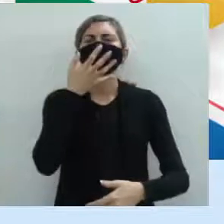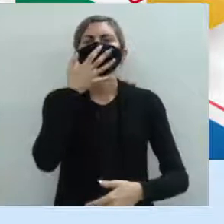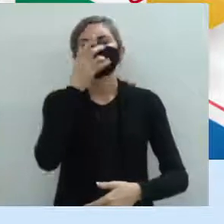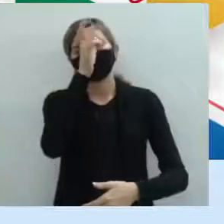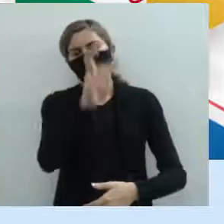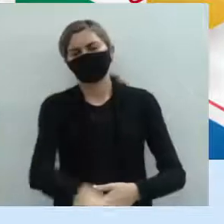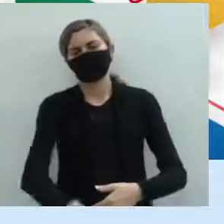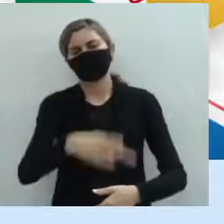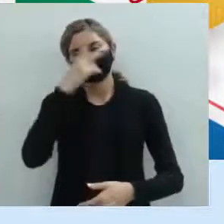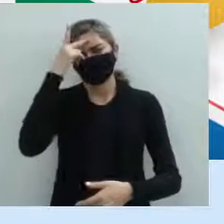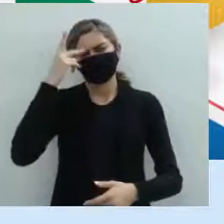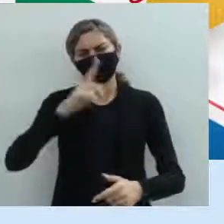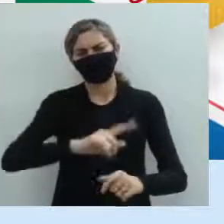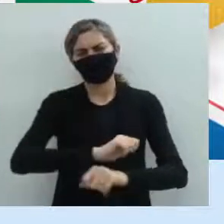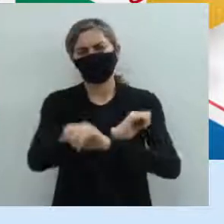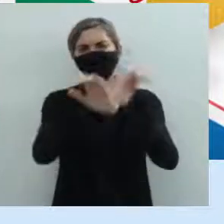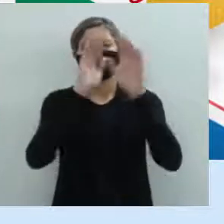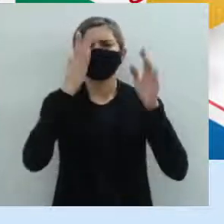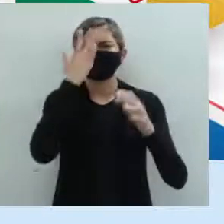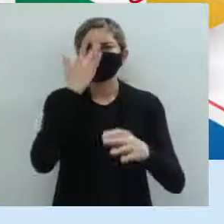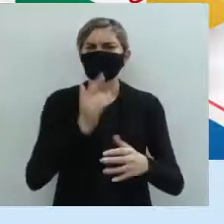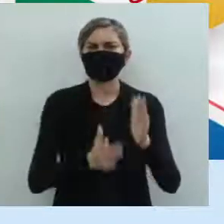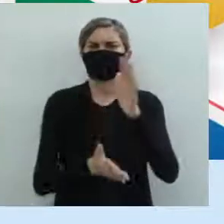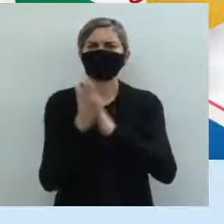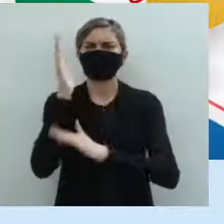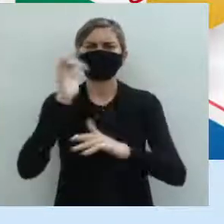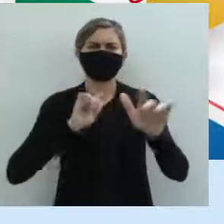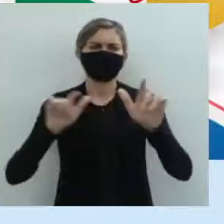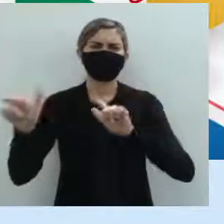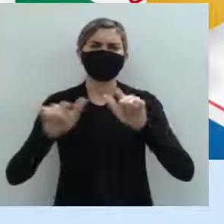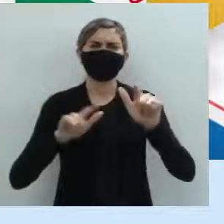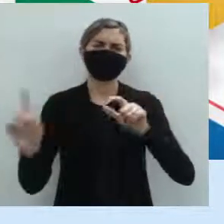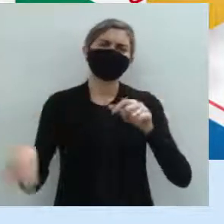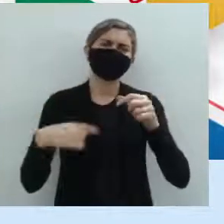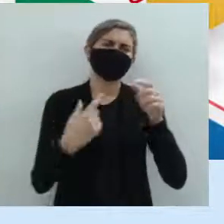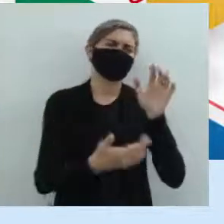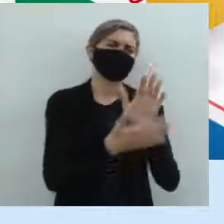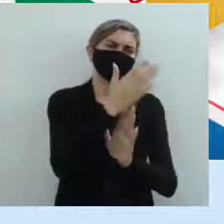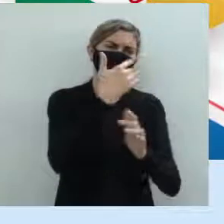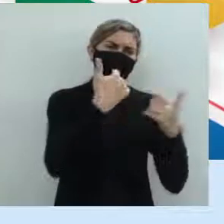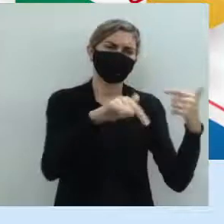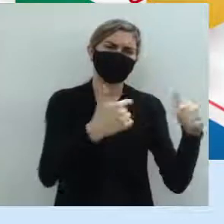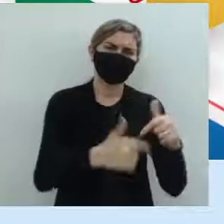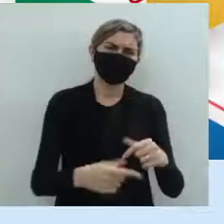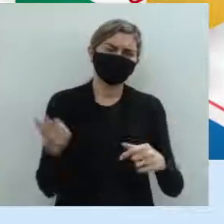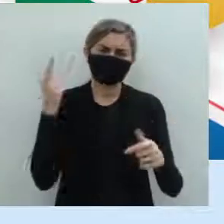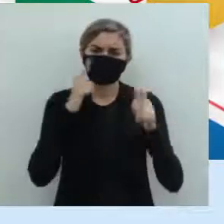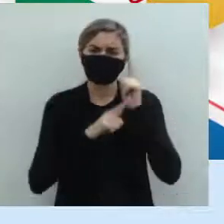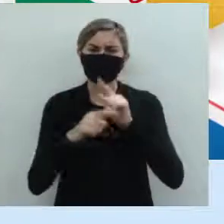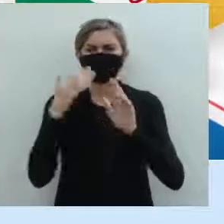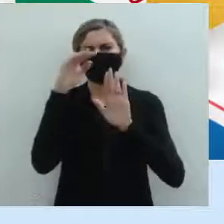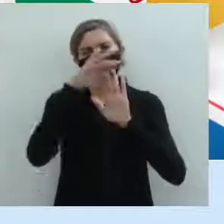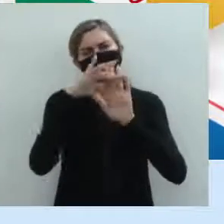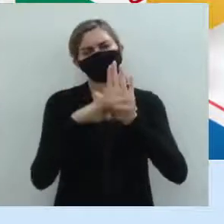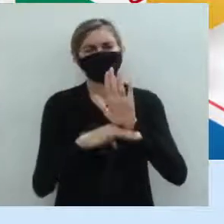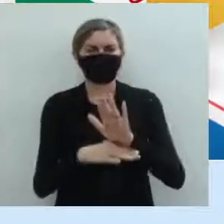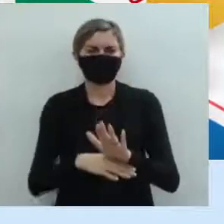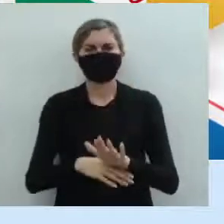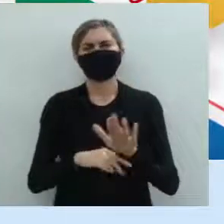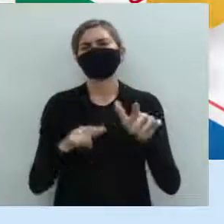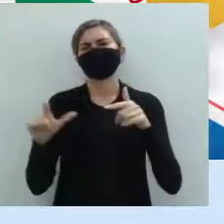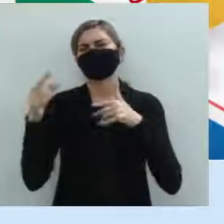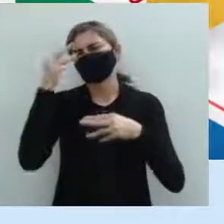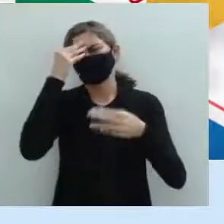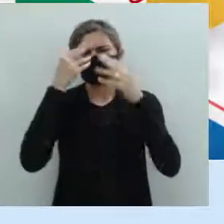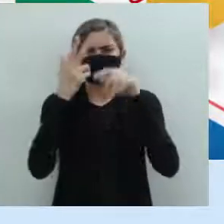aquela pessoa que acorda muito cedo, que sai, vai para um trabalho, depois sai, vai para outro, depois consegue cumprir uma série de funções e